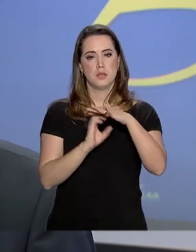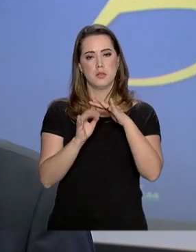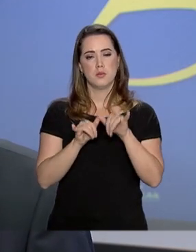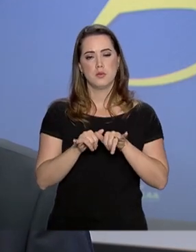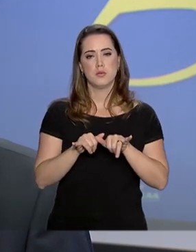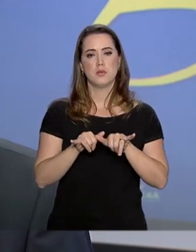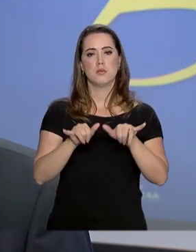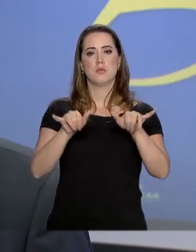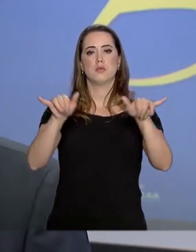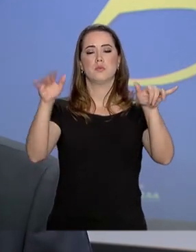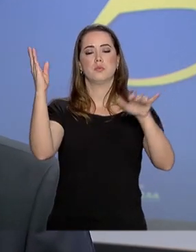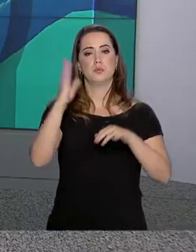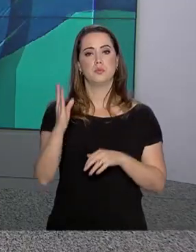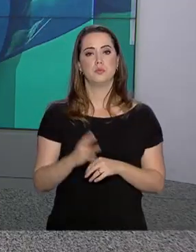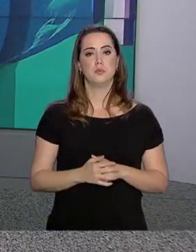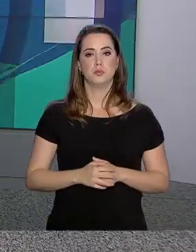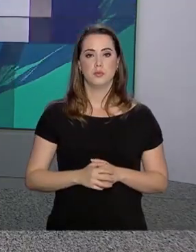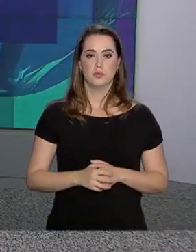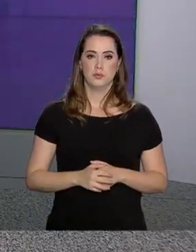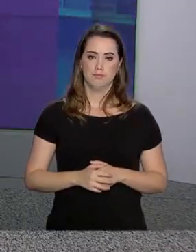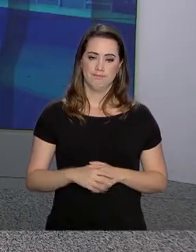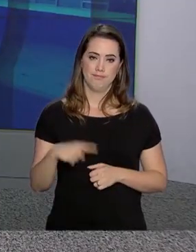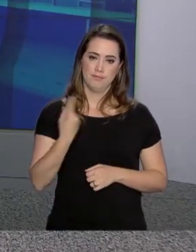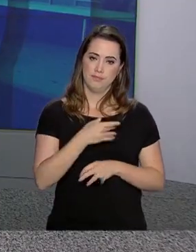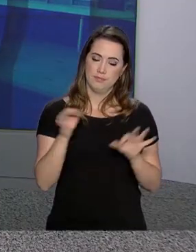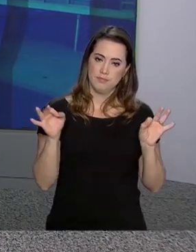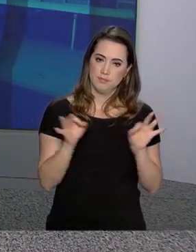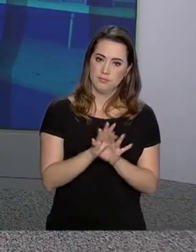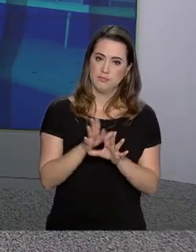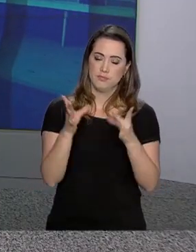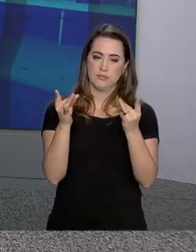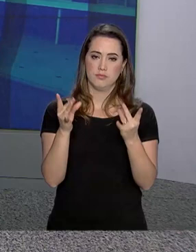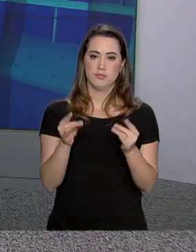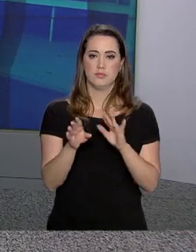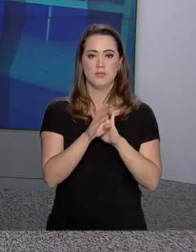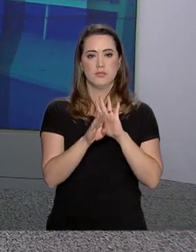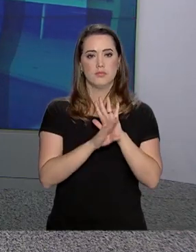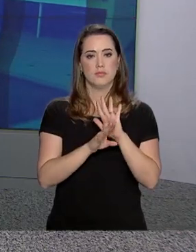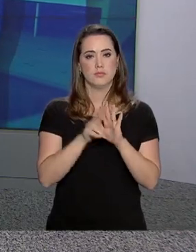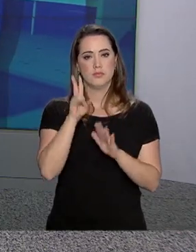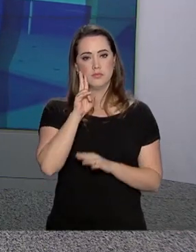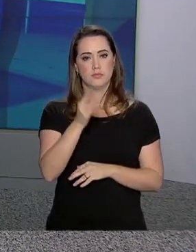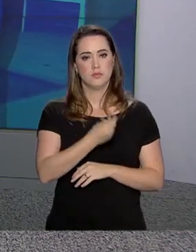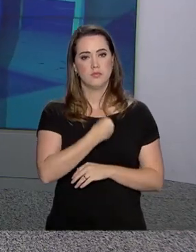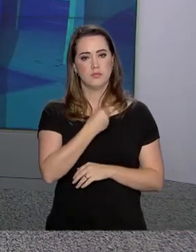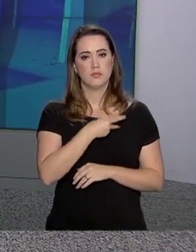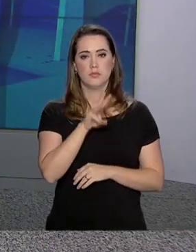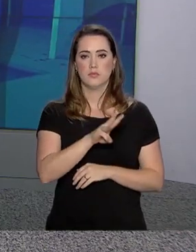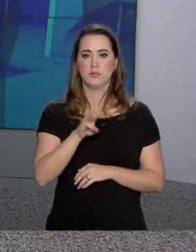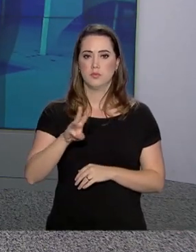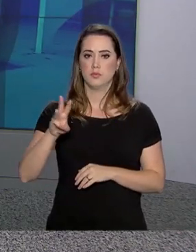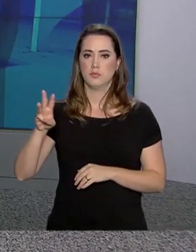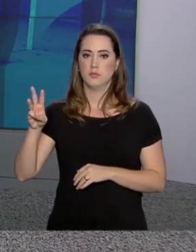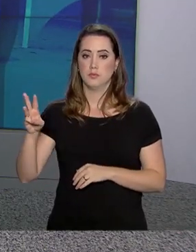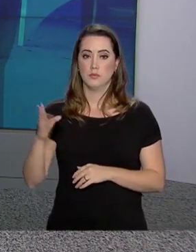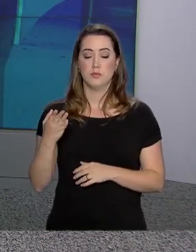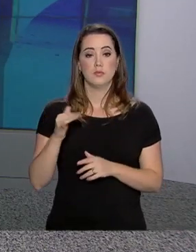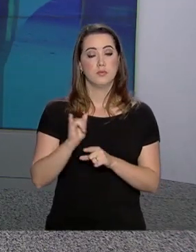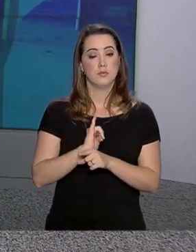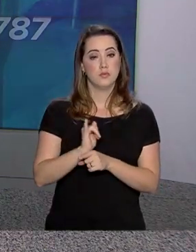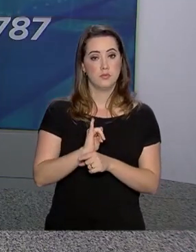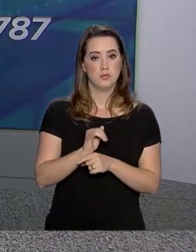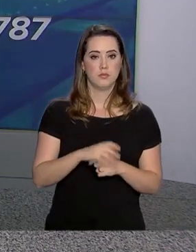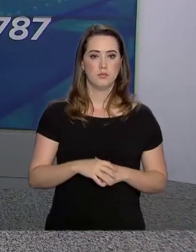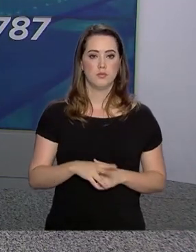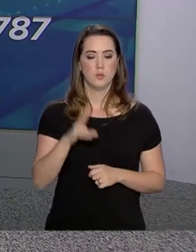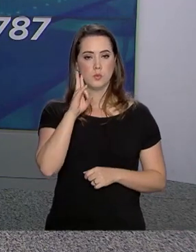aéreas brasileiras. Nós ficamos por aqui. Toda a nossa programação você acompanha ao vivo pelo site da NBR